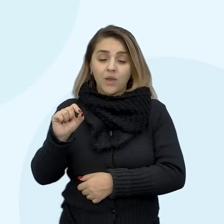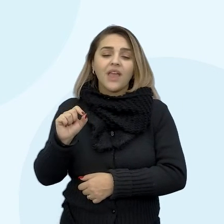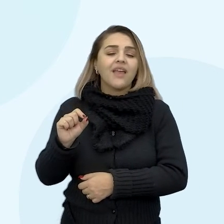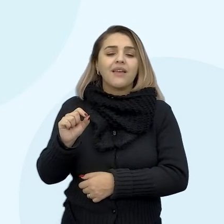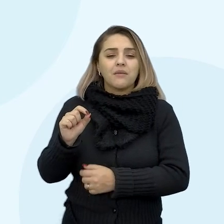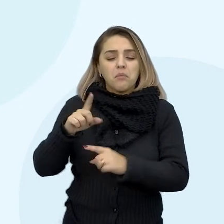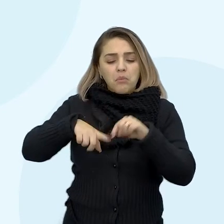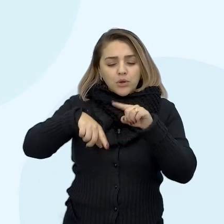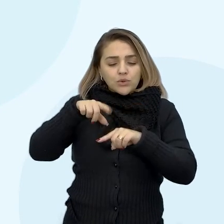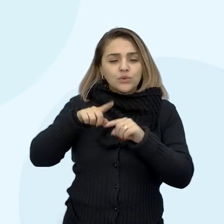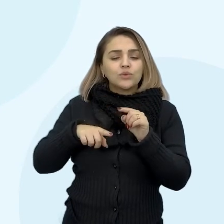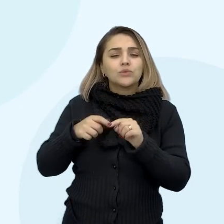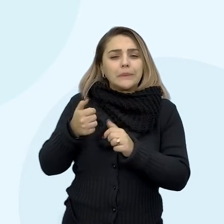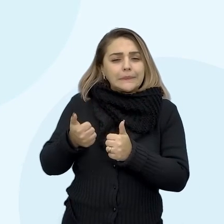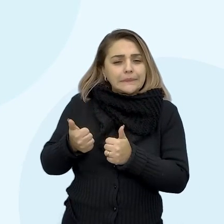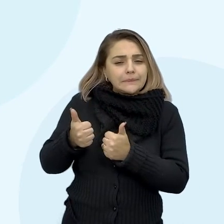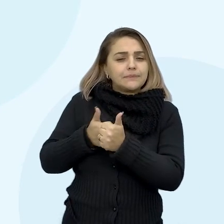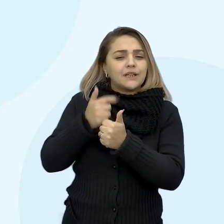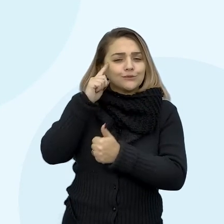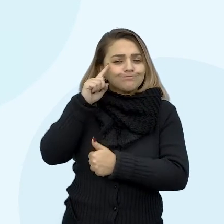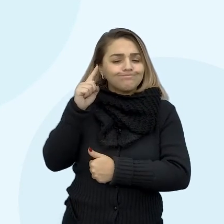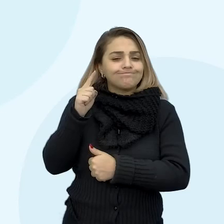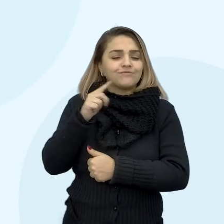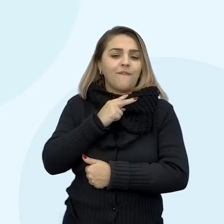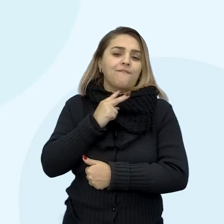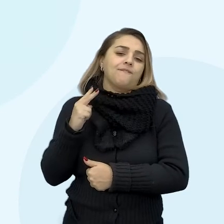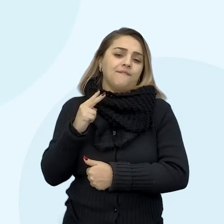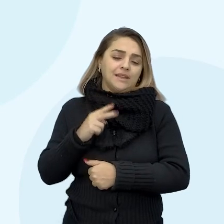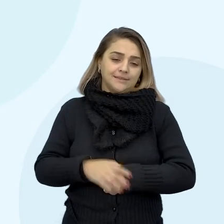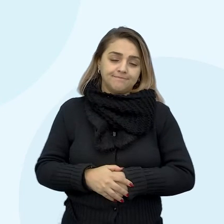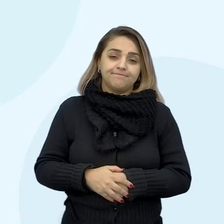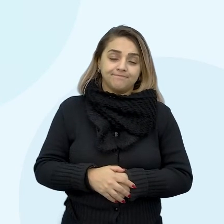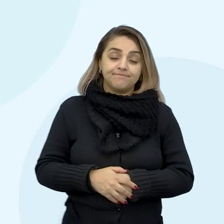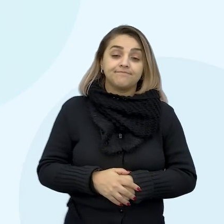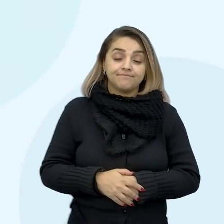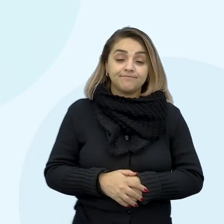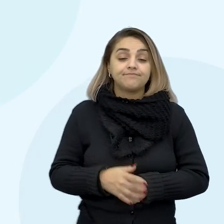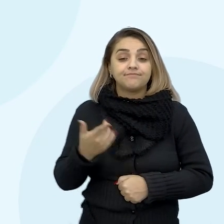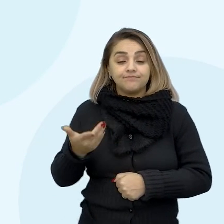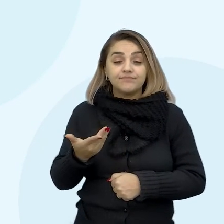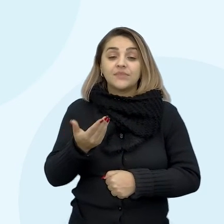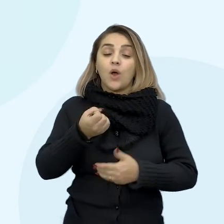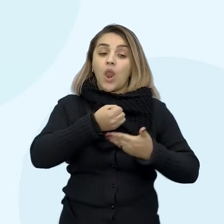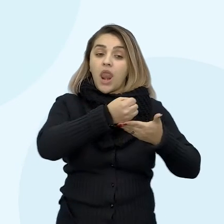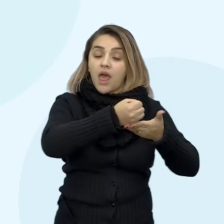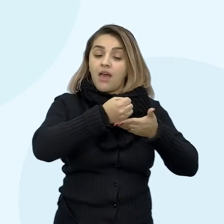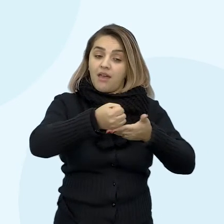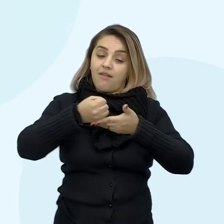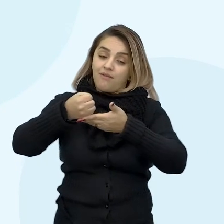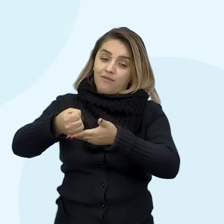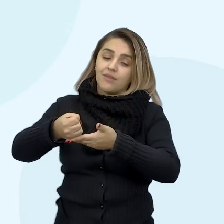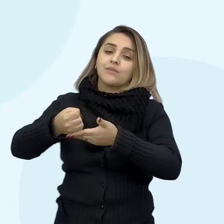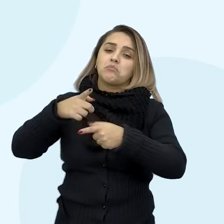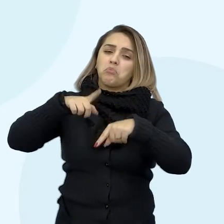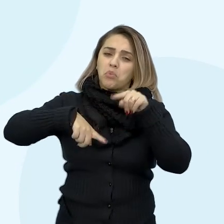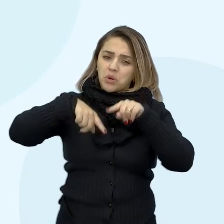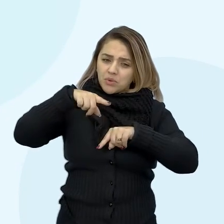vai acabar entrando em situação de vencimento. Essa doação de excedentes e